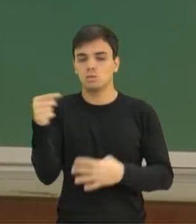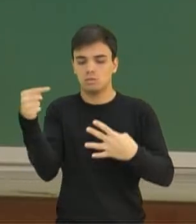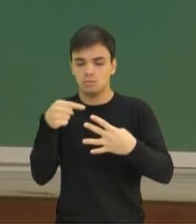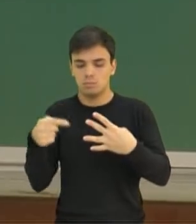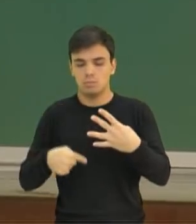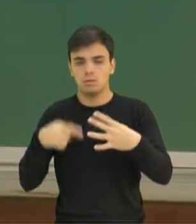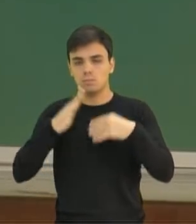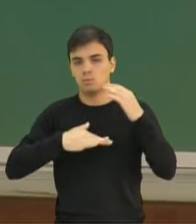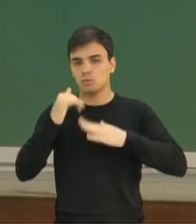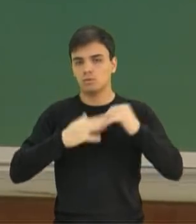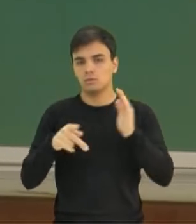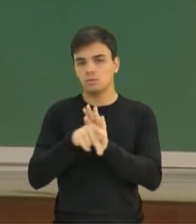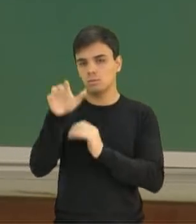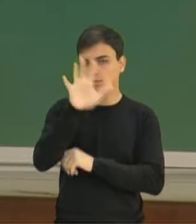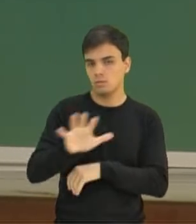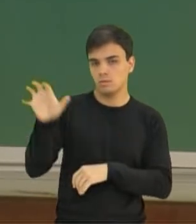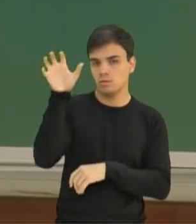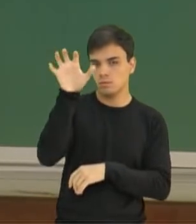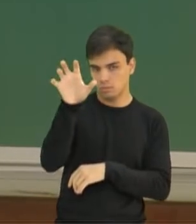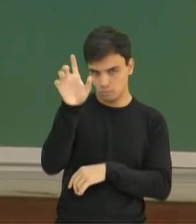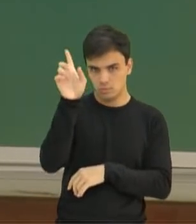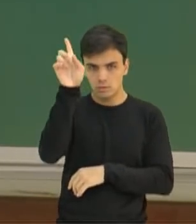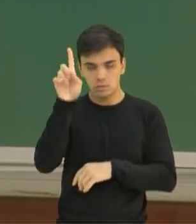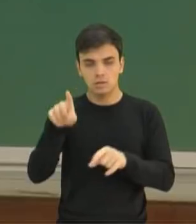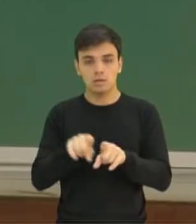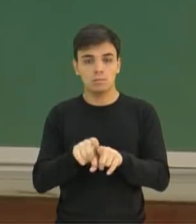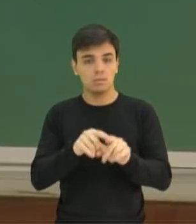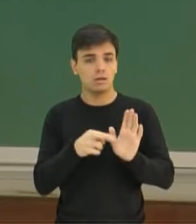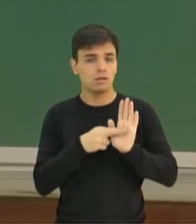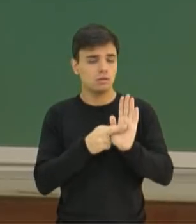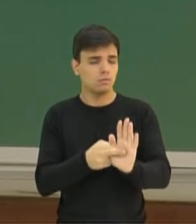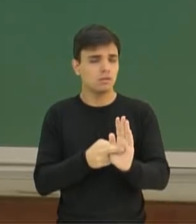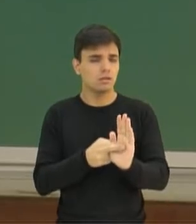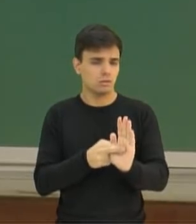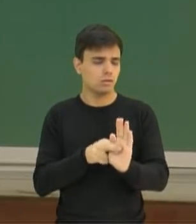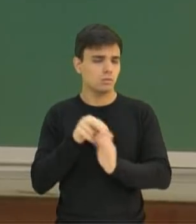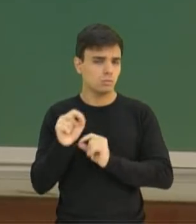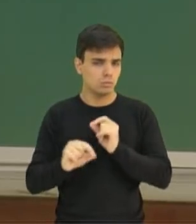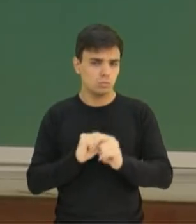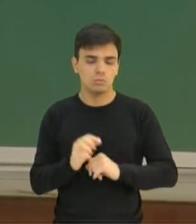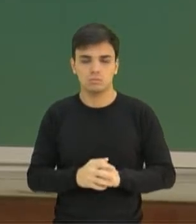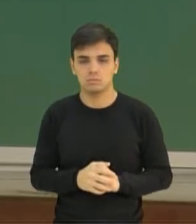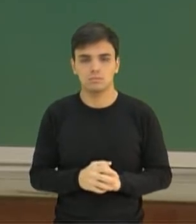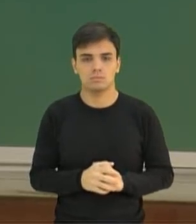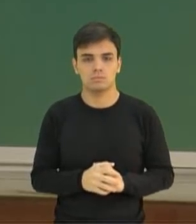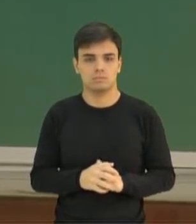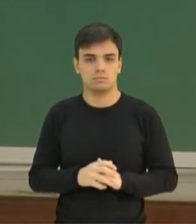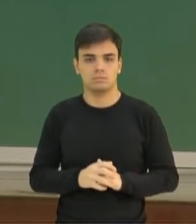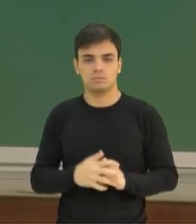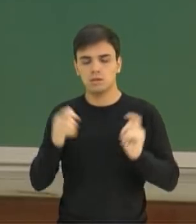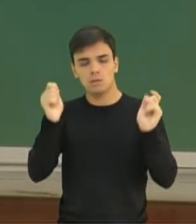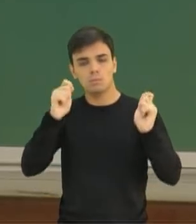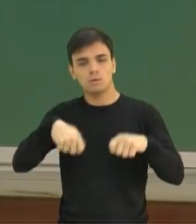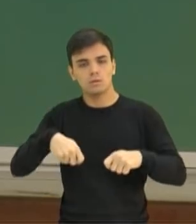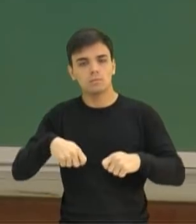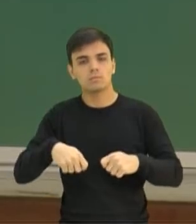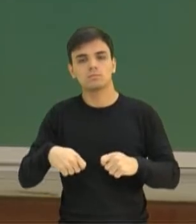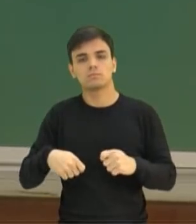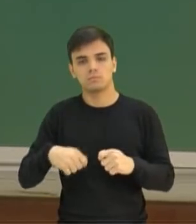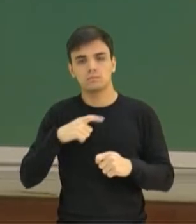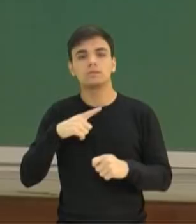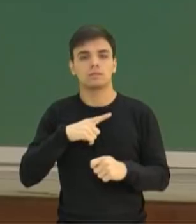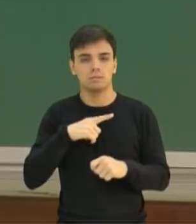produzidos na região, que nós também falamos, e que se refletem ali como possibilidade de